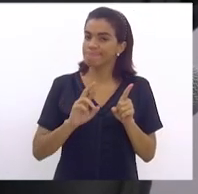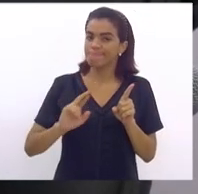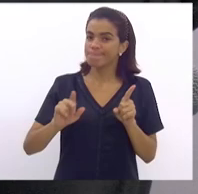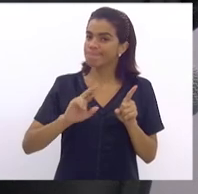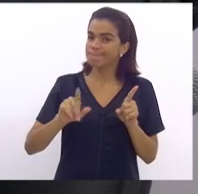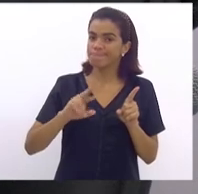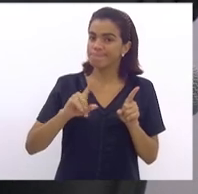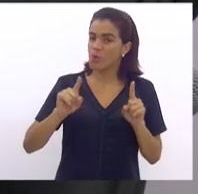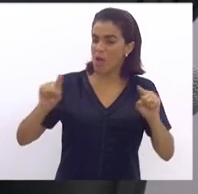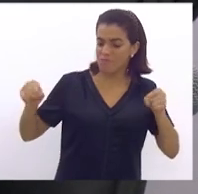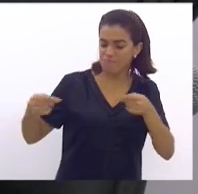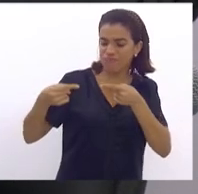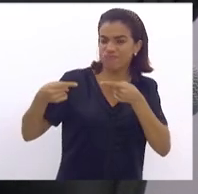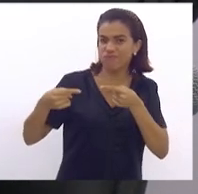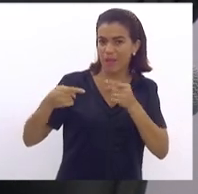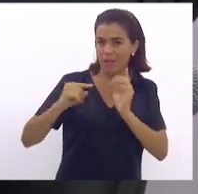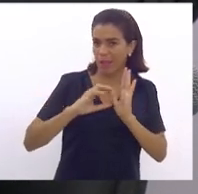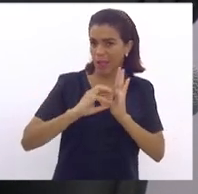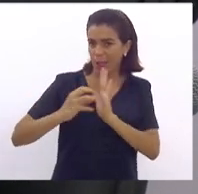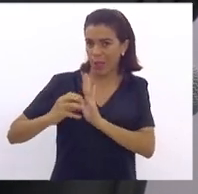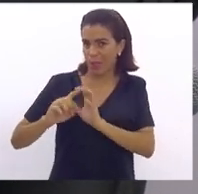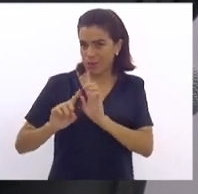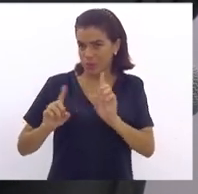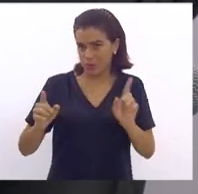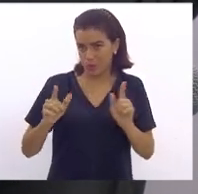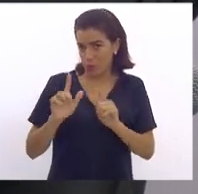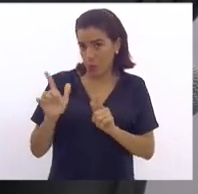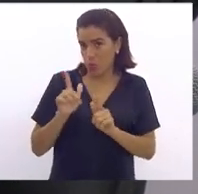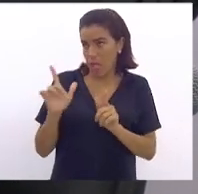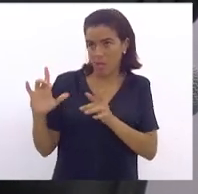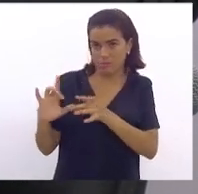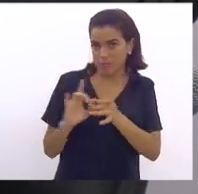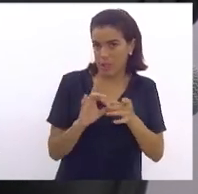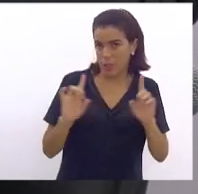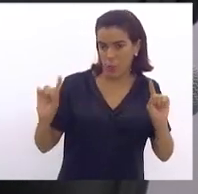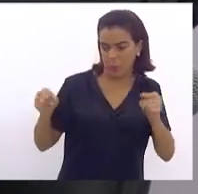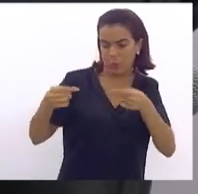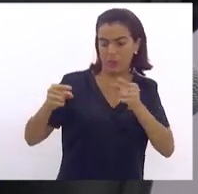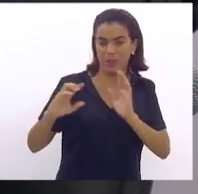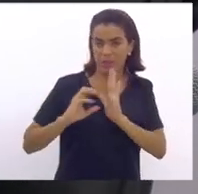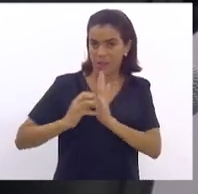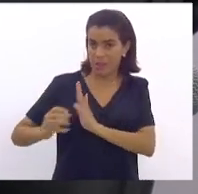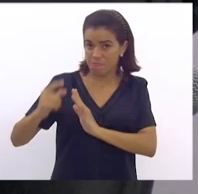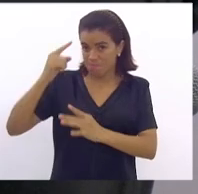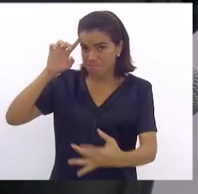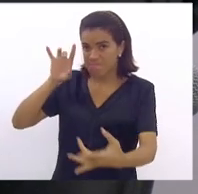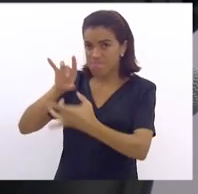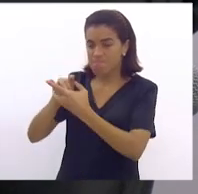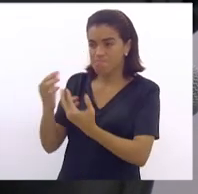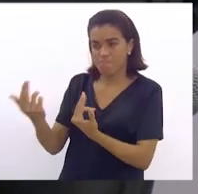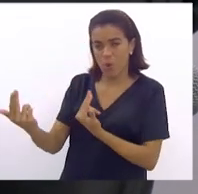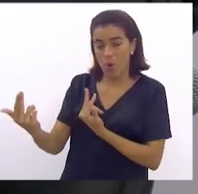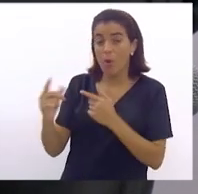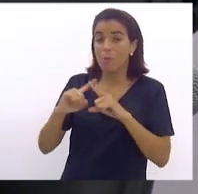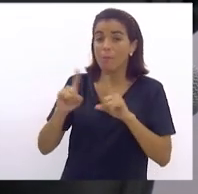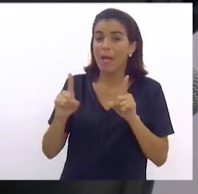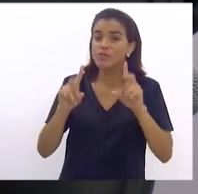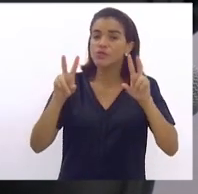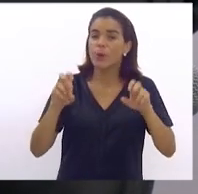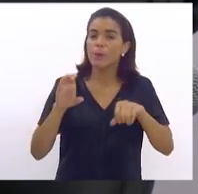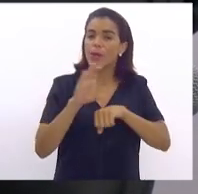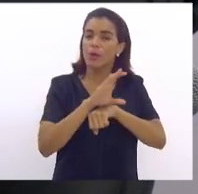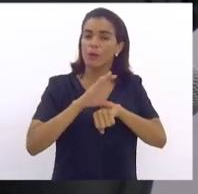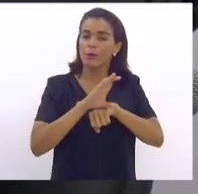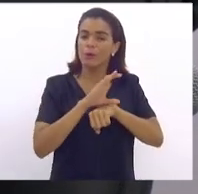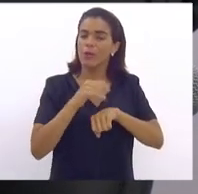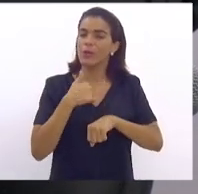não é um embate ideológico, não, tá? Até porque não tem nenhum embate ideológico nisso. Pelo contrário, a gente comunga do mesmo pensamento. Mas, sob o ponto de vista de constitucionalidade, eu